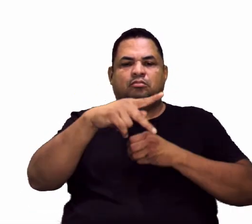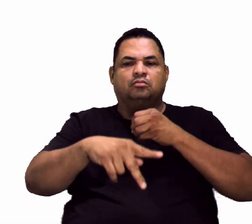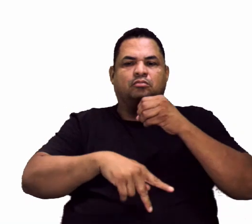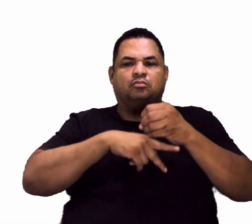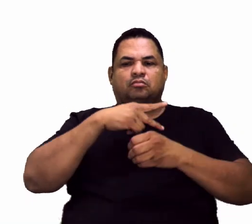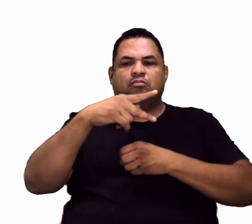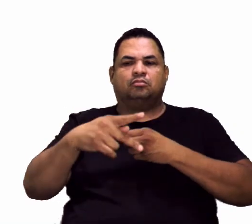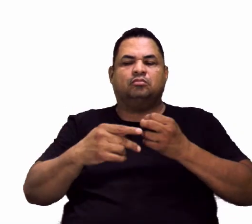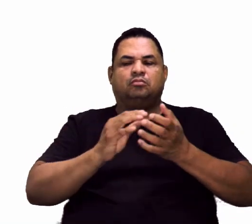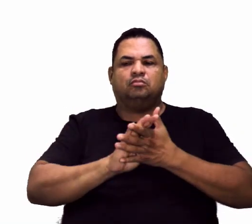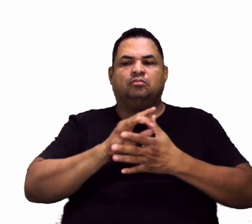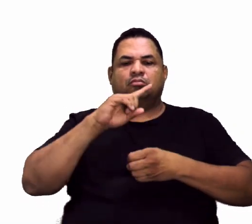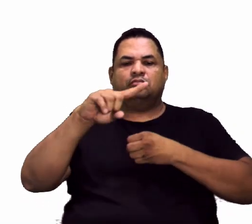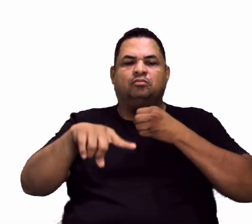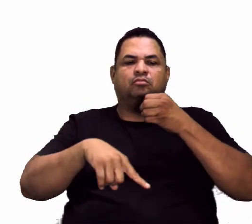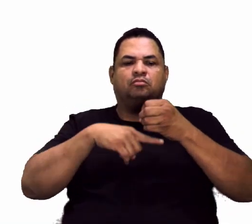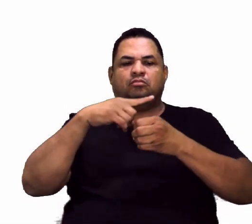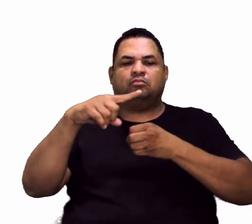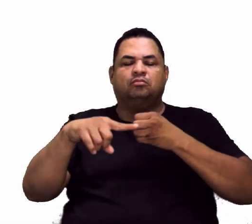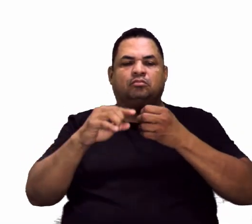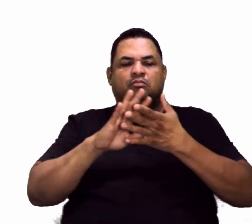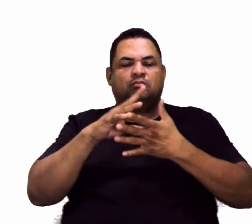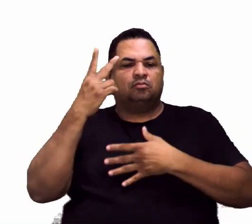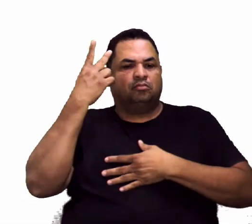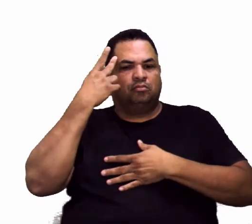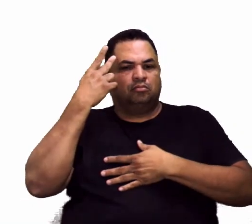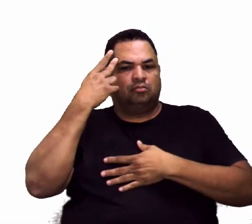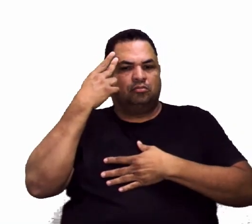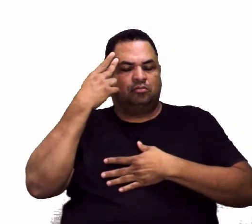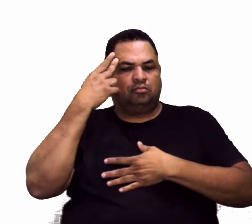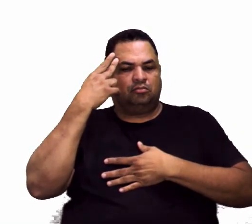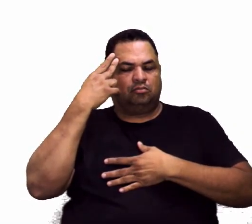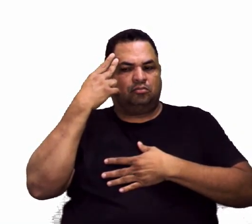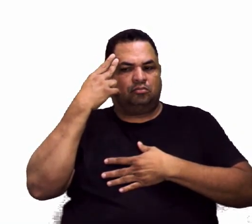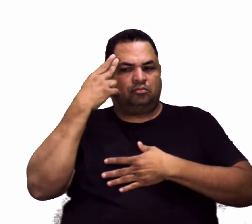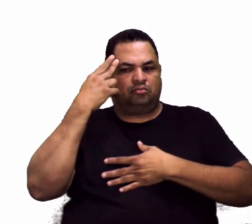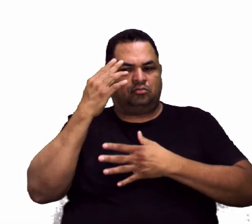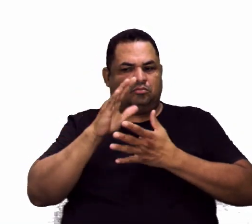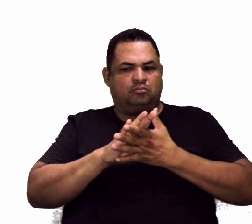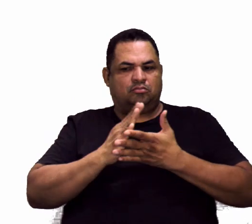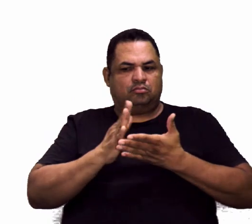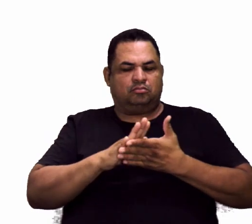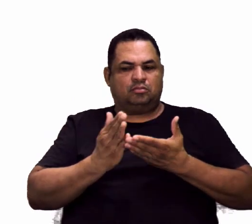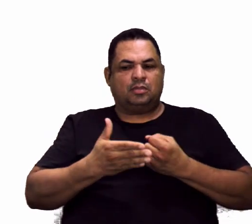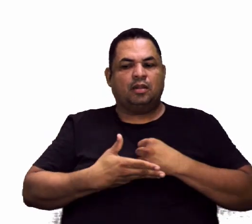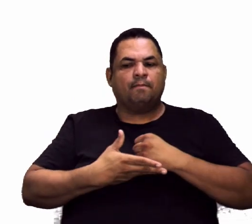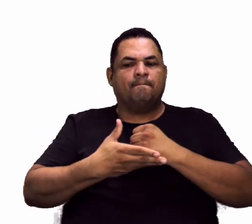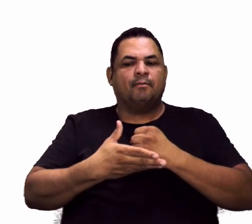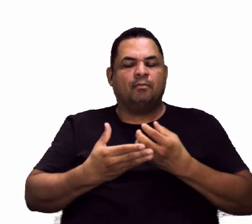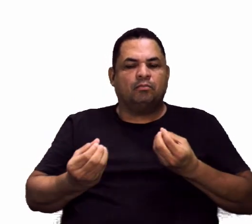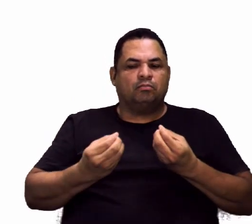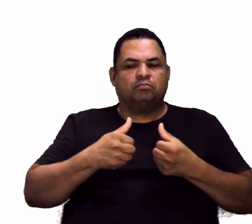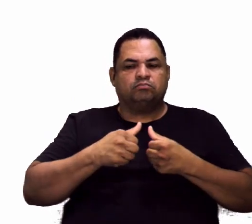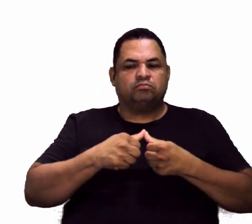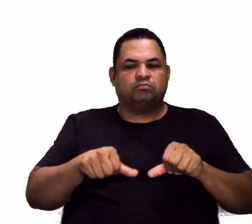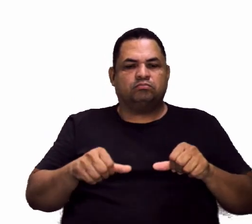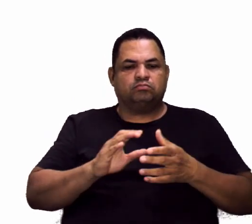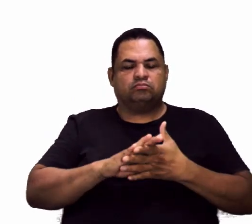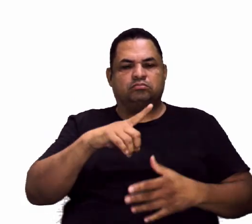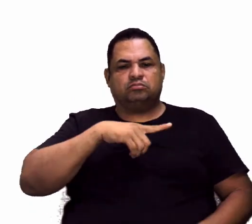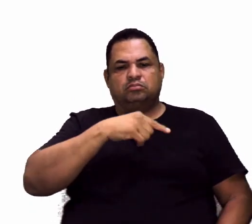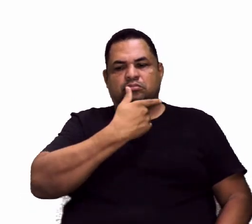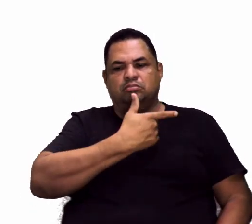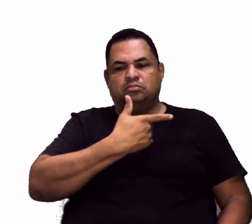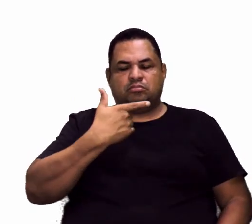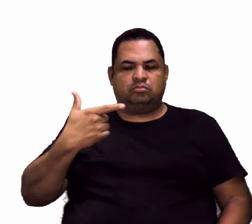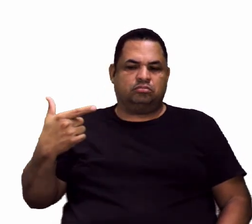isso? E o átomo normal dele, o átomo no seu estado fundamental, também tem 22